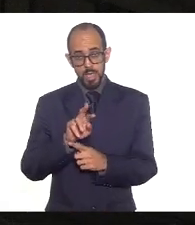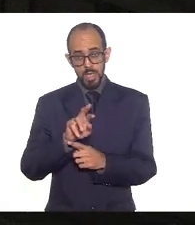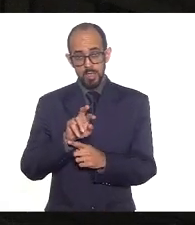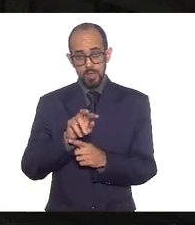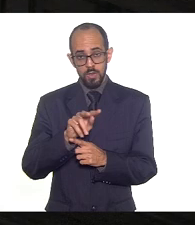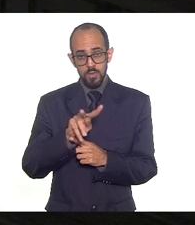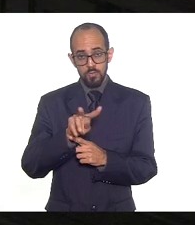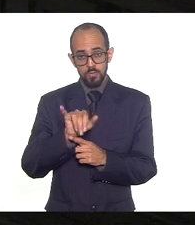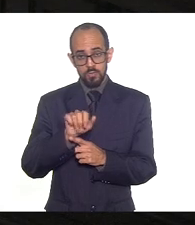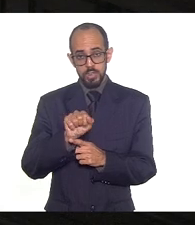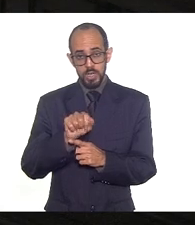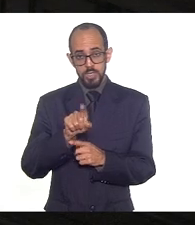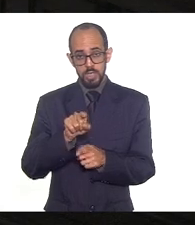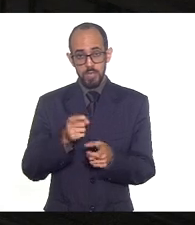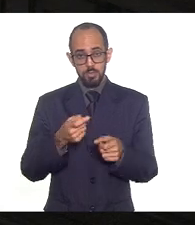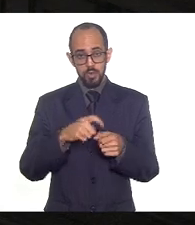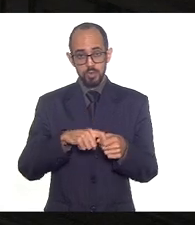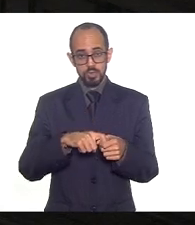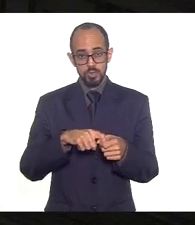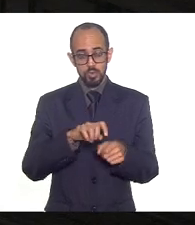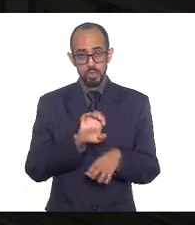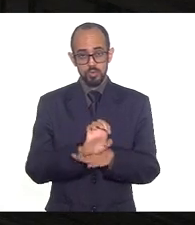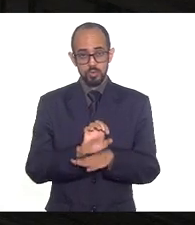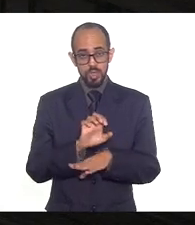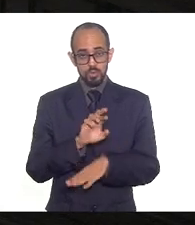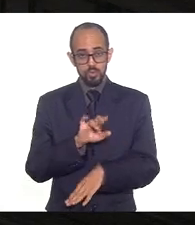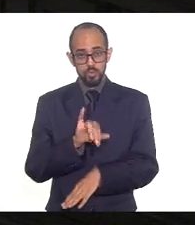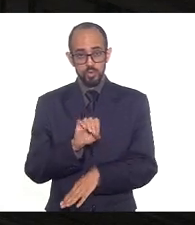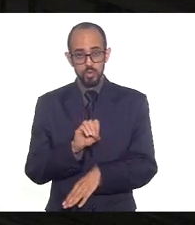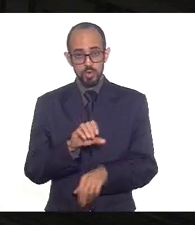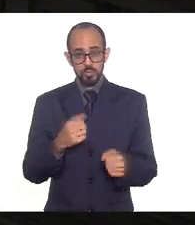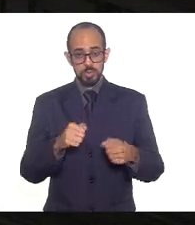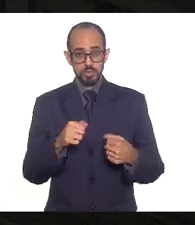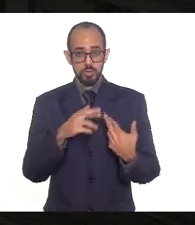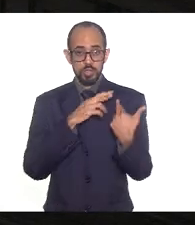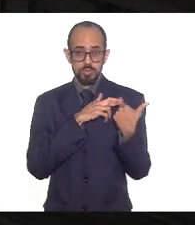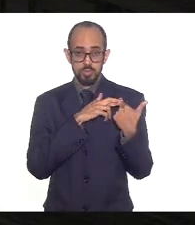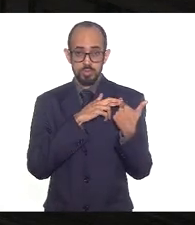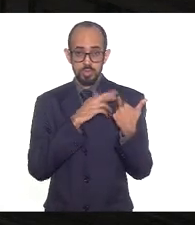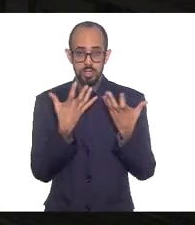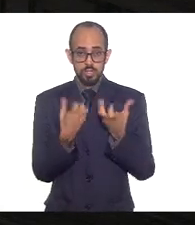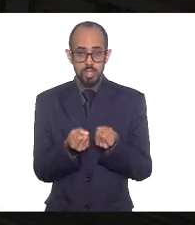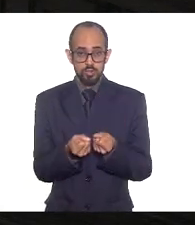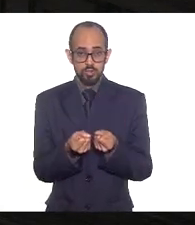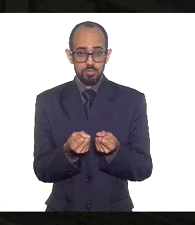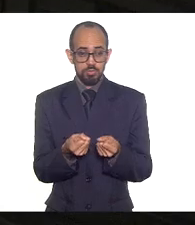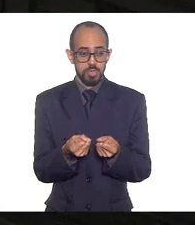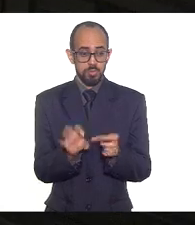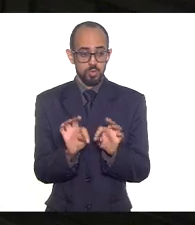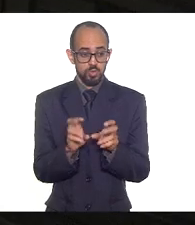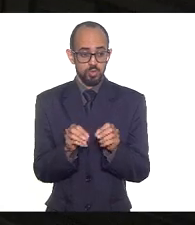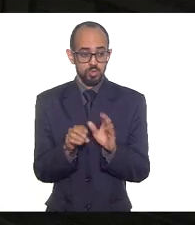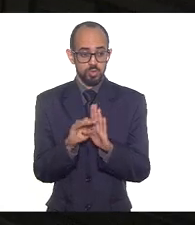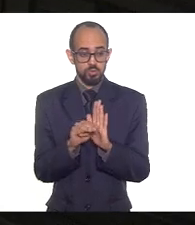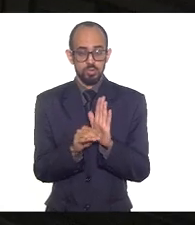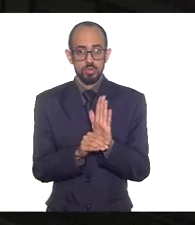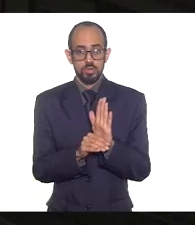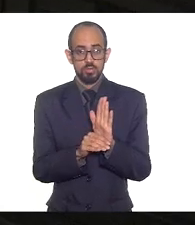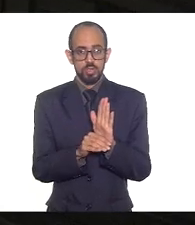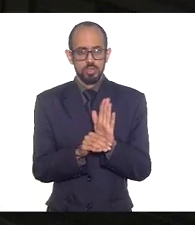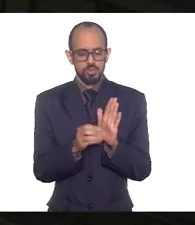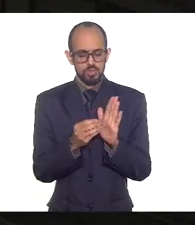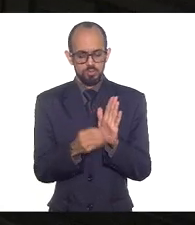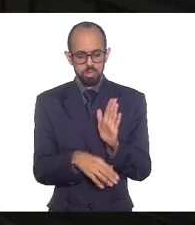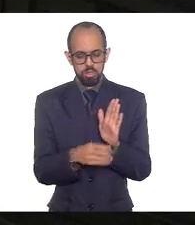sendo uma concessionária no estado do Rio de Janeiro também precisa ser responsabilizada por esses processos de degradação